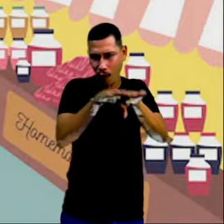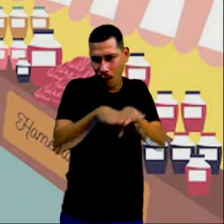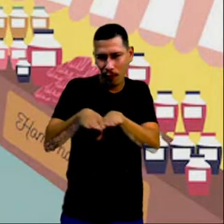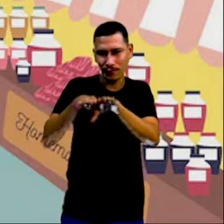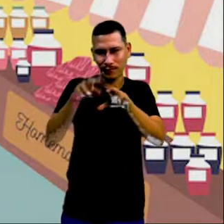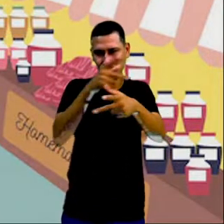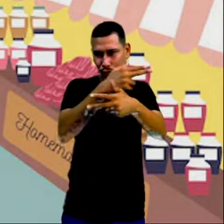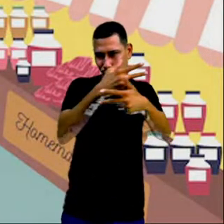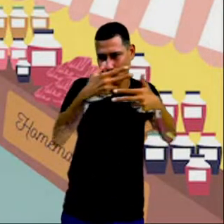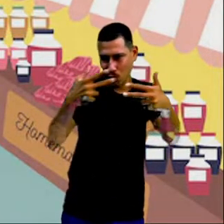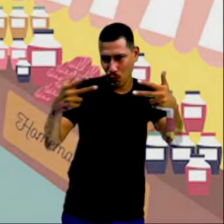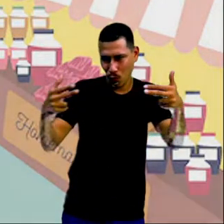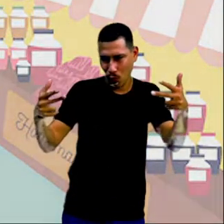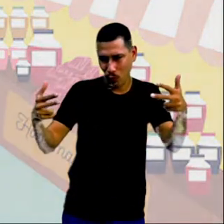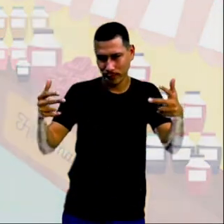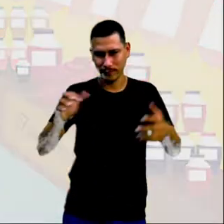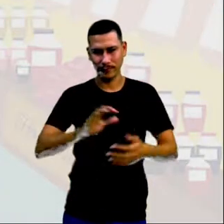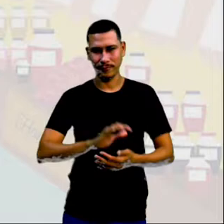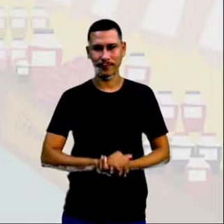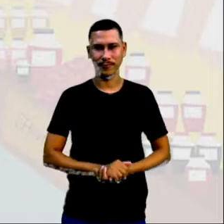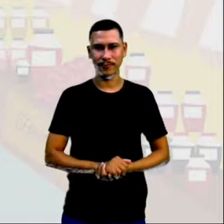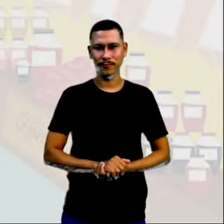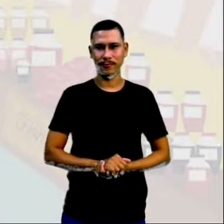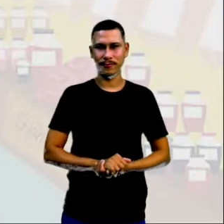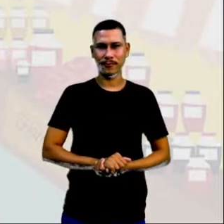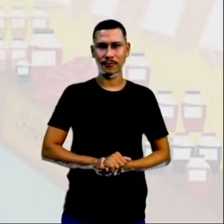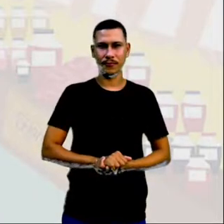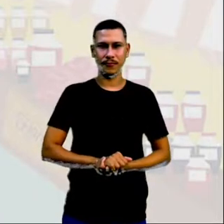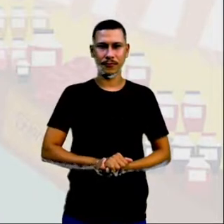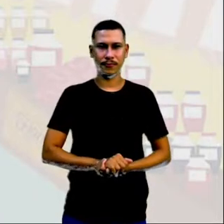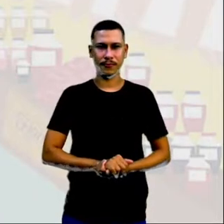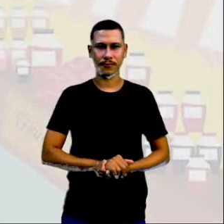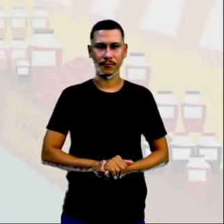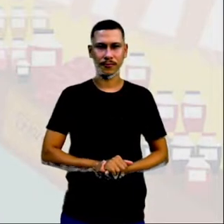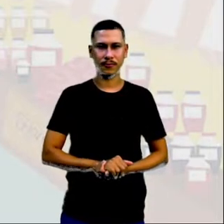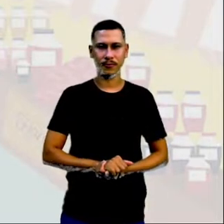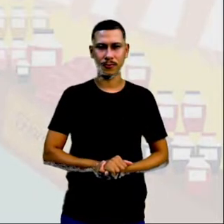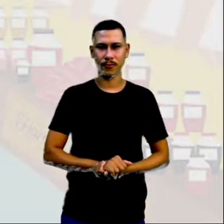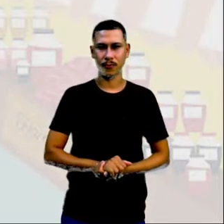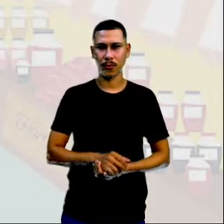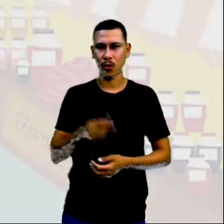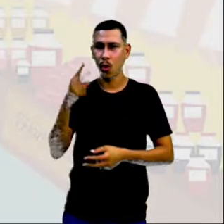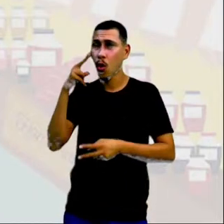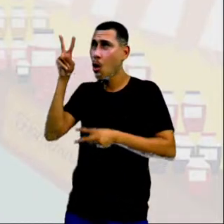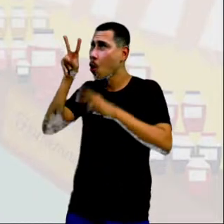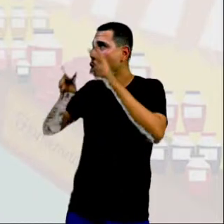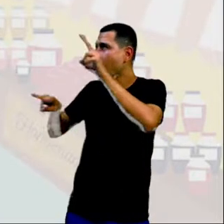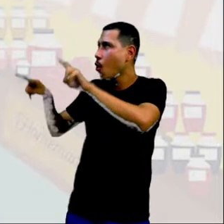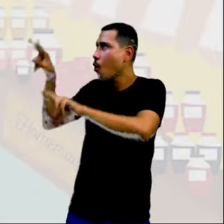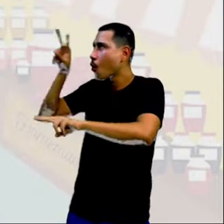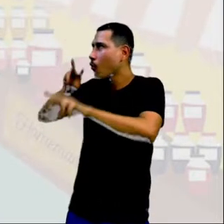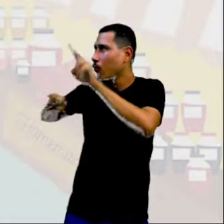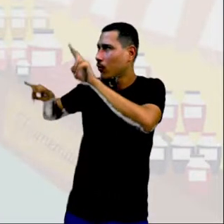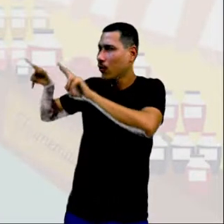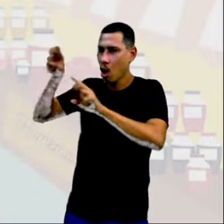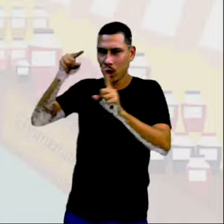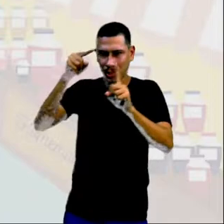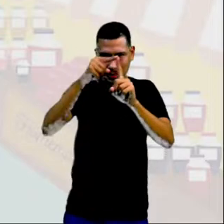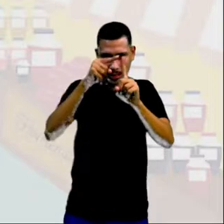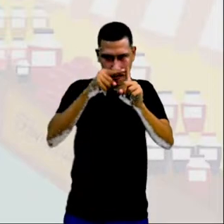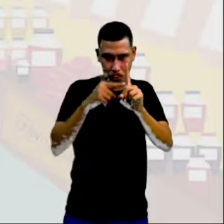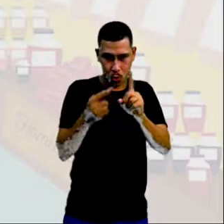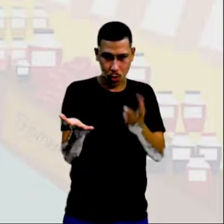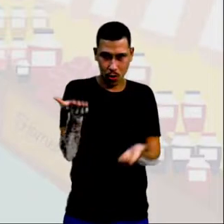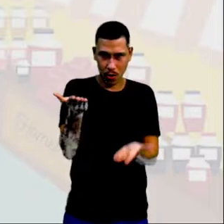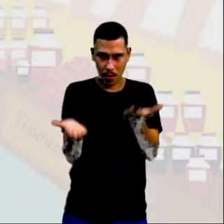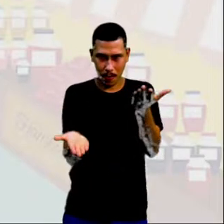comum no nosso dia a dia. Então, vou começar mostrando vários tipos de balança.